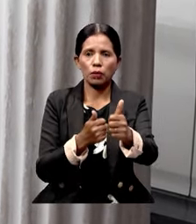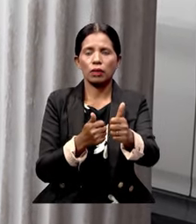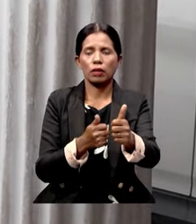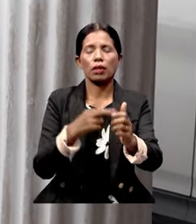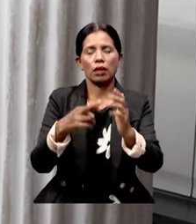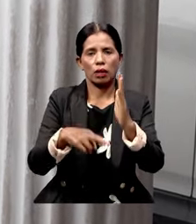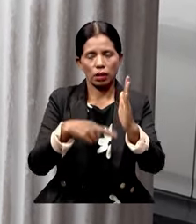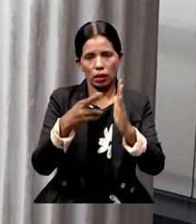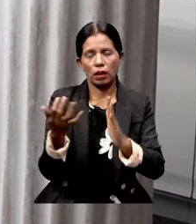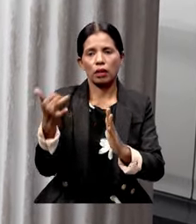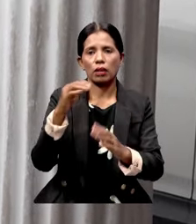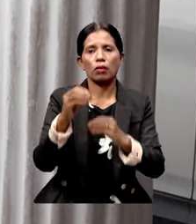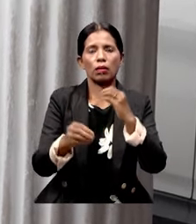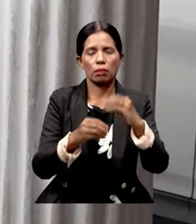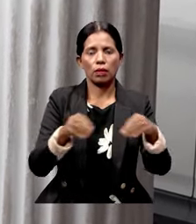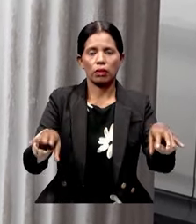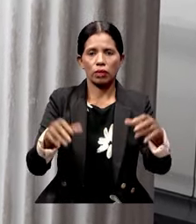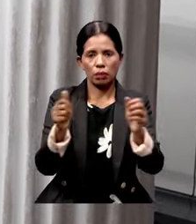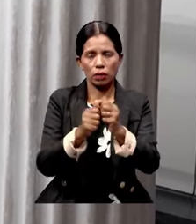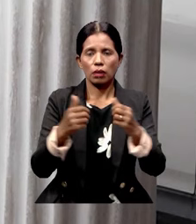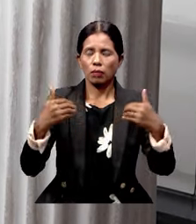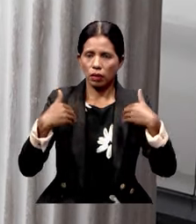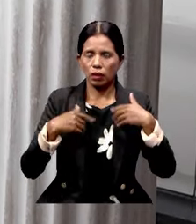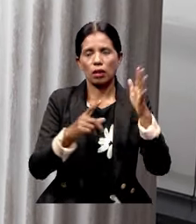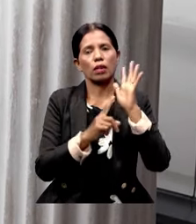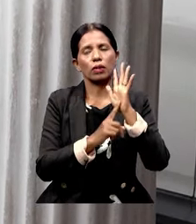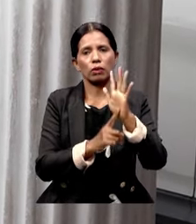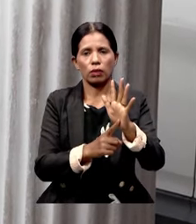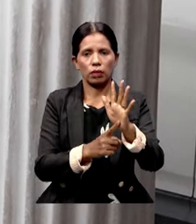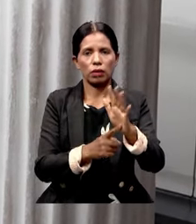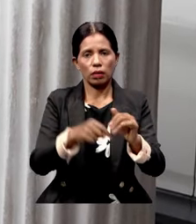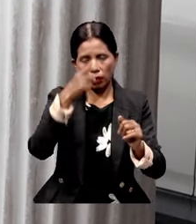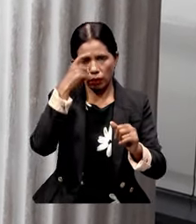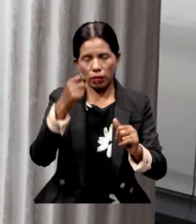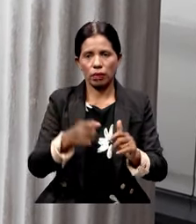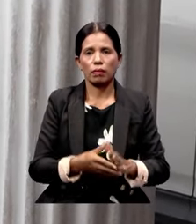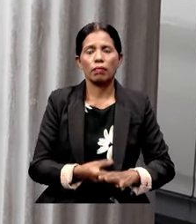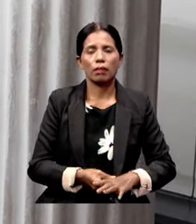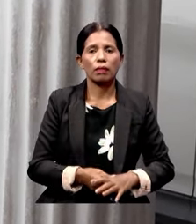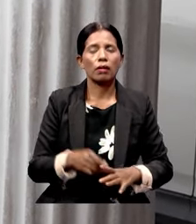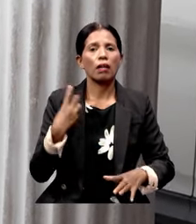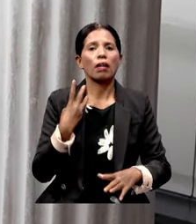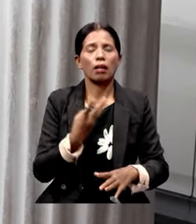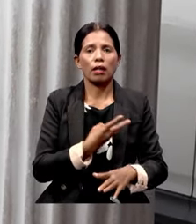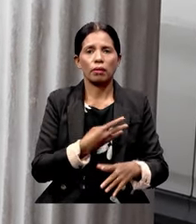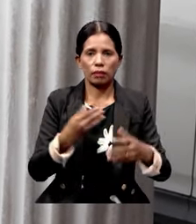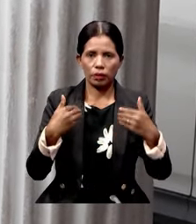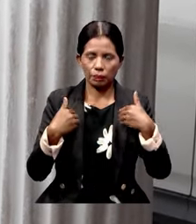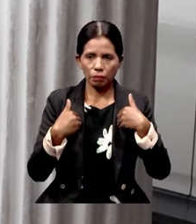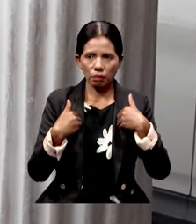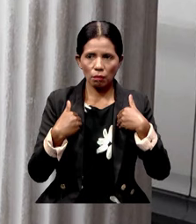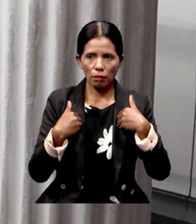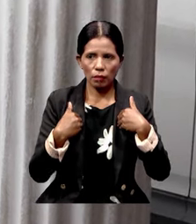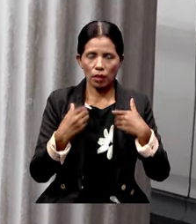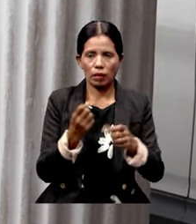regra sira turan sira contrato sira nebe iha ne hatur momos ira né tamanemak ame iha la fase de